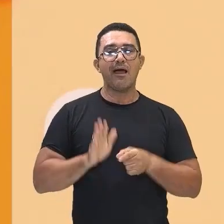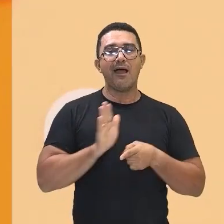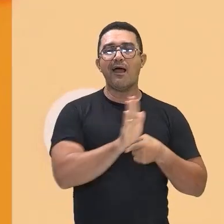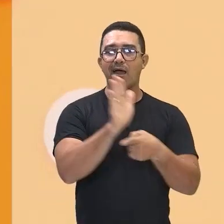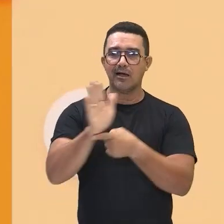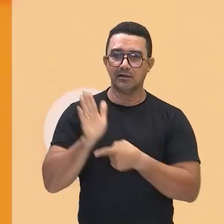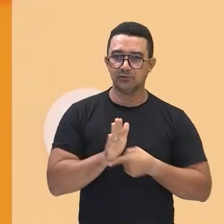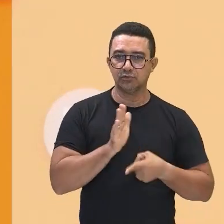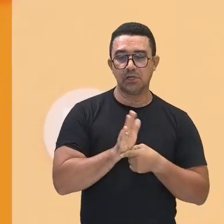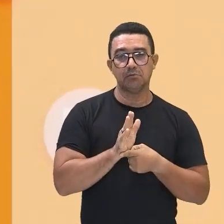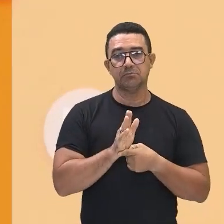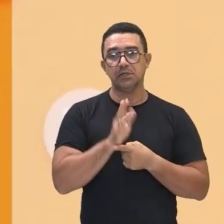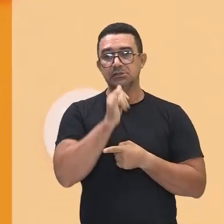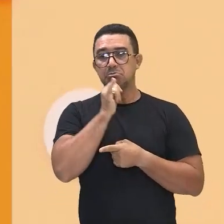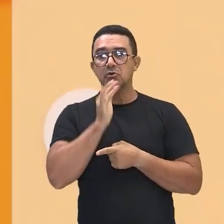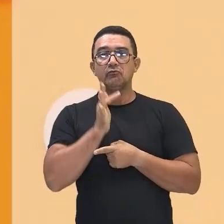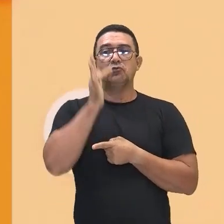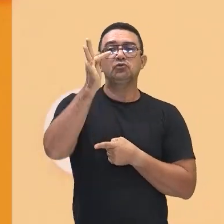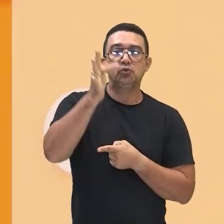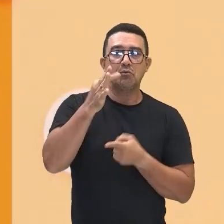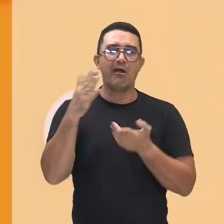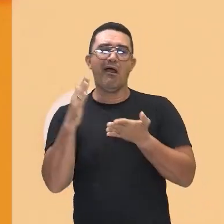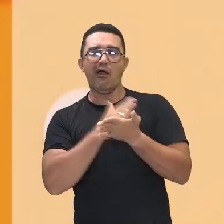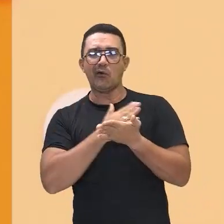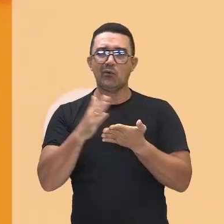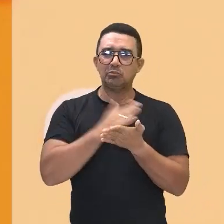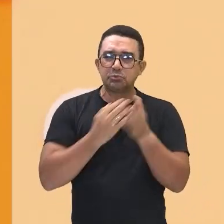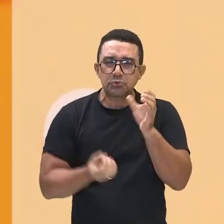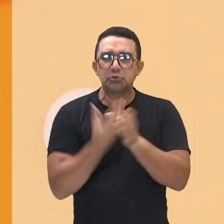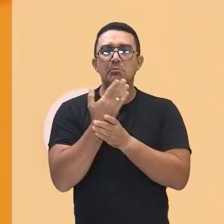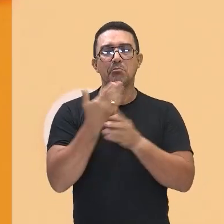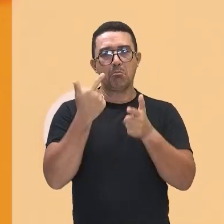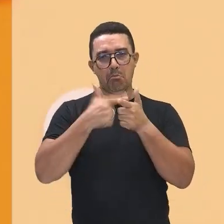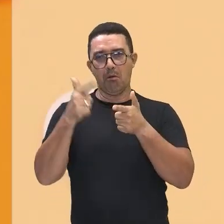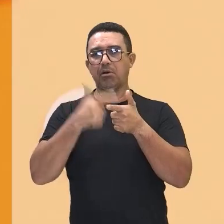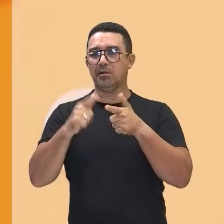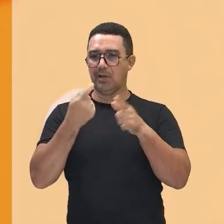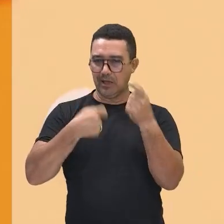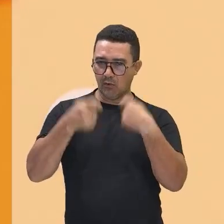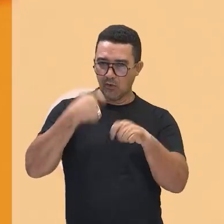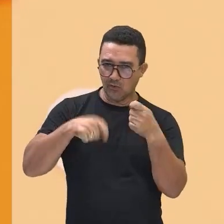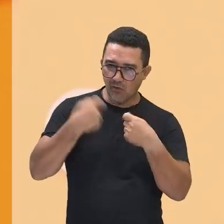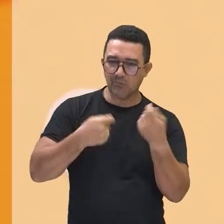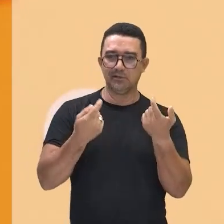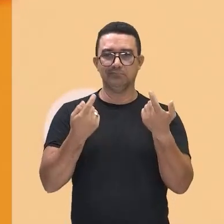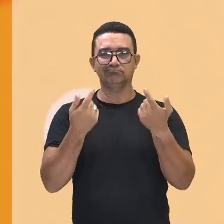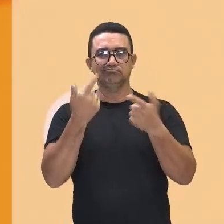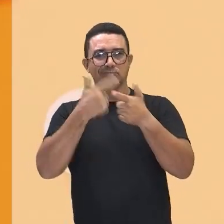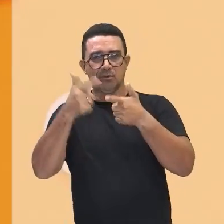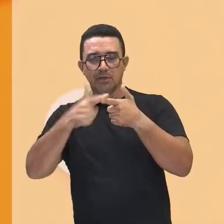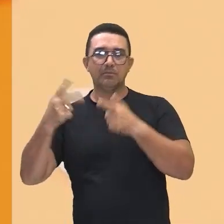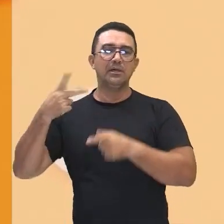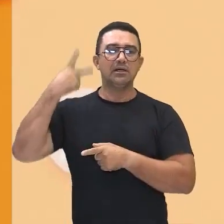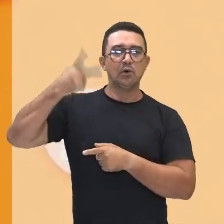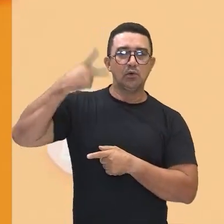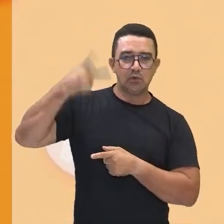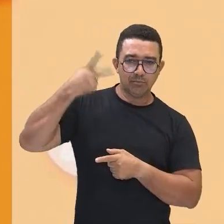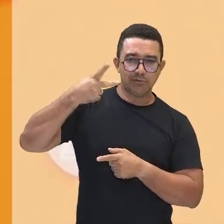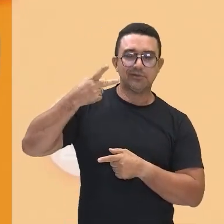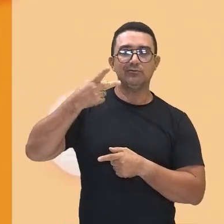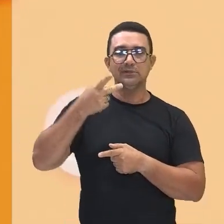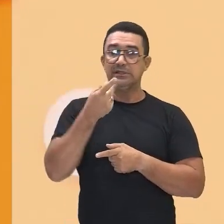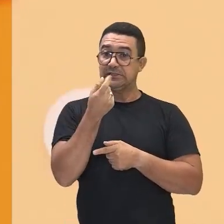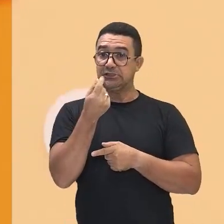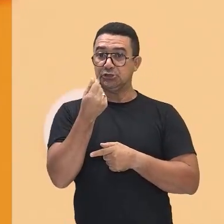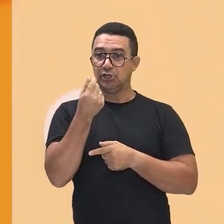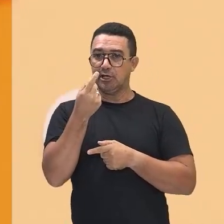em um possível problema econômico que possa surgir, um possível problema político. Então, esse arranjo de contingência, né,